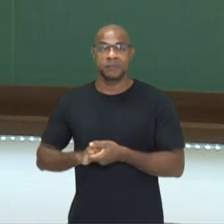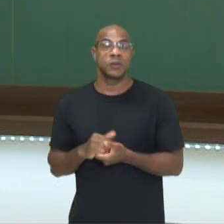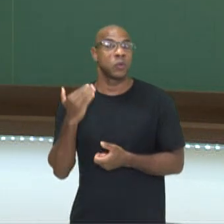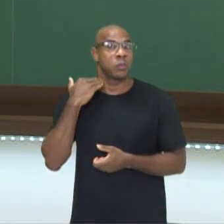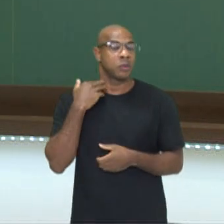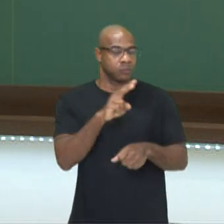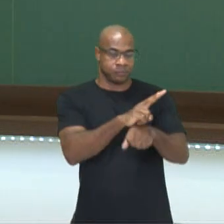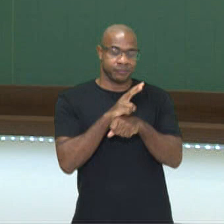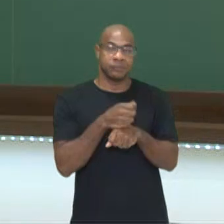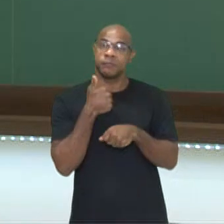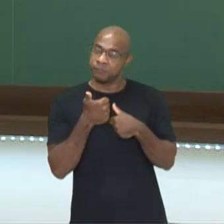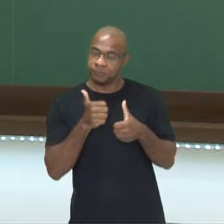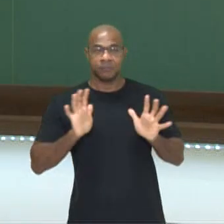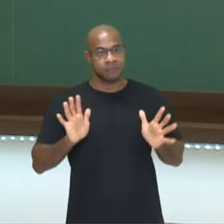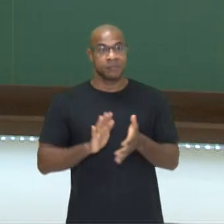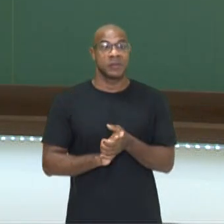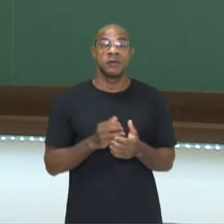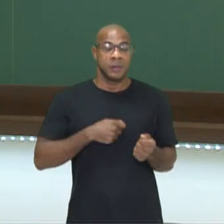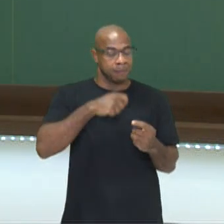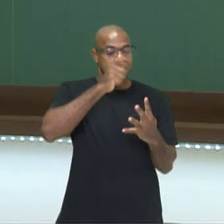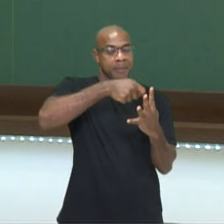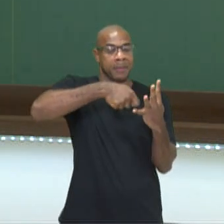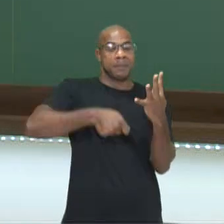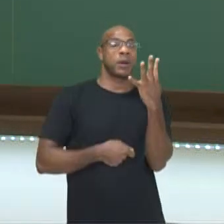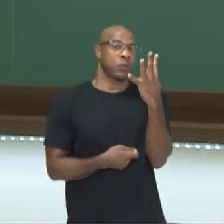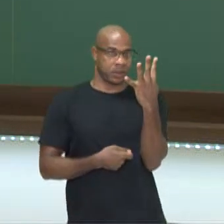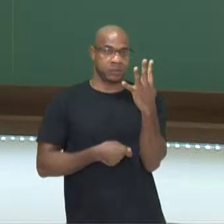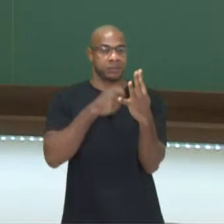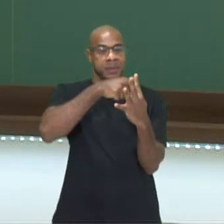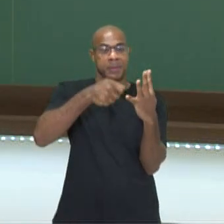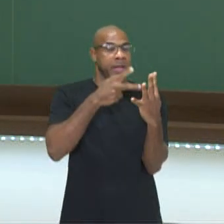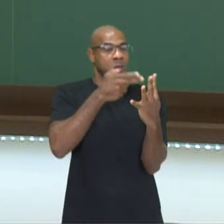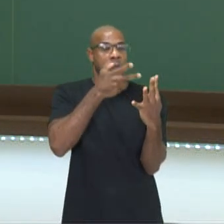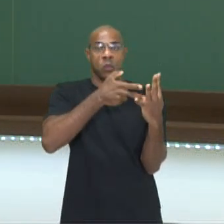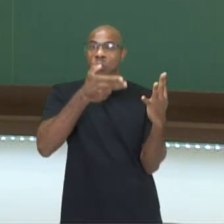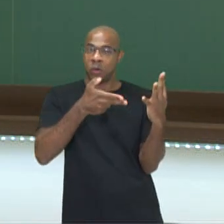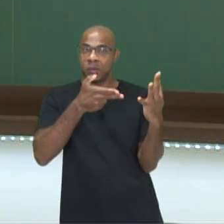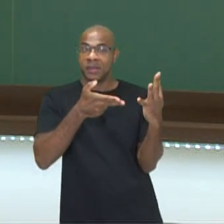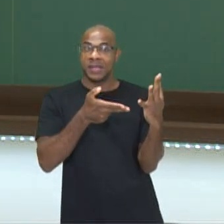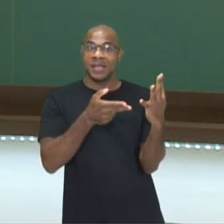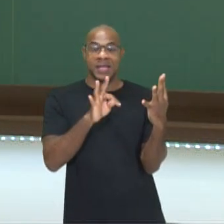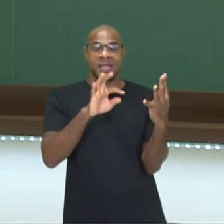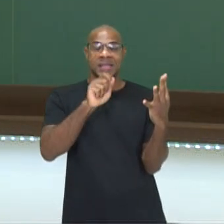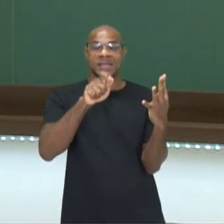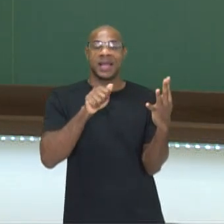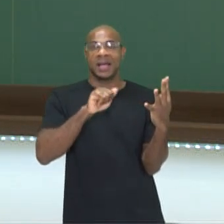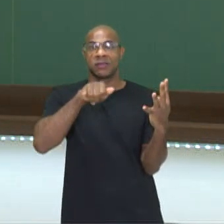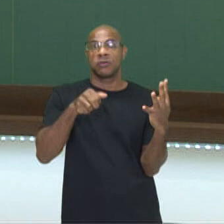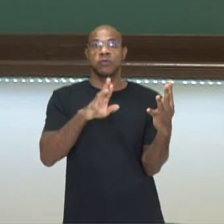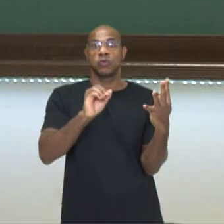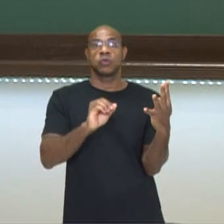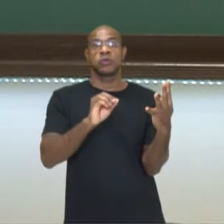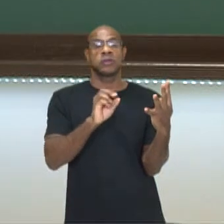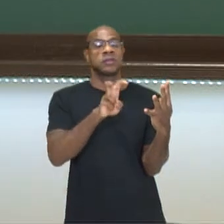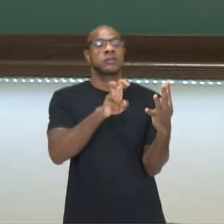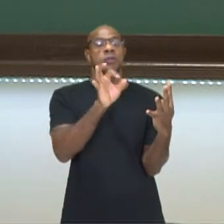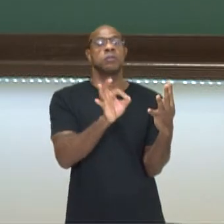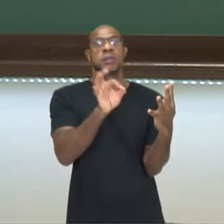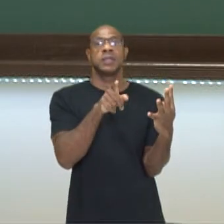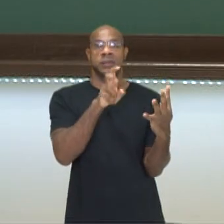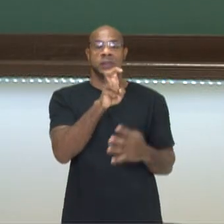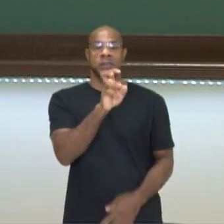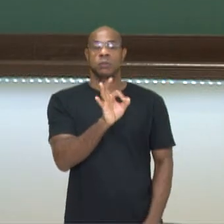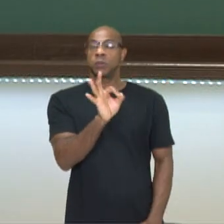banco empresta esse valor, o qual será pago em 4 parcelas, mensais iguais, com uma taxa de juros mensal de 5%. O que eu preciso